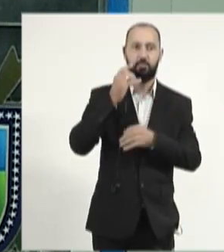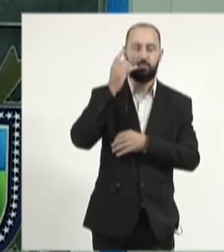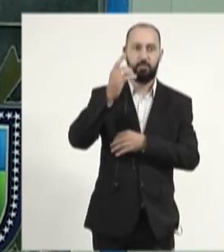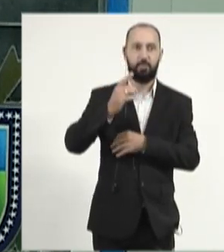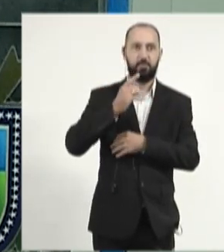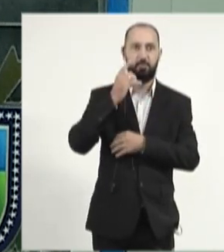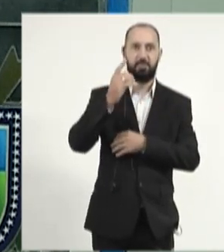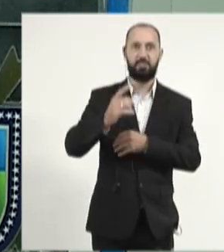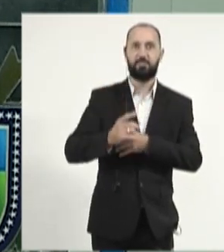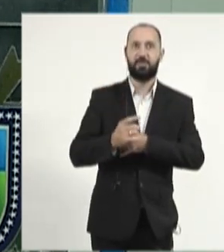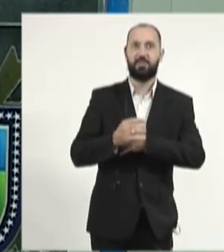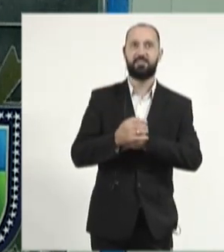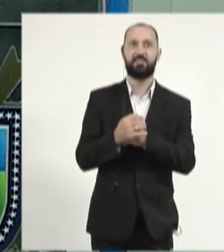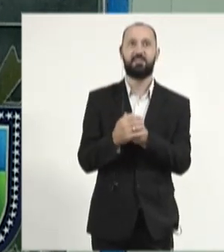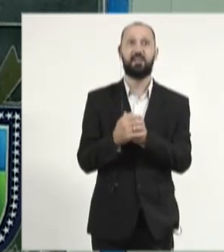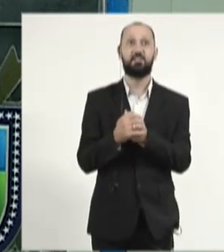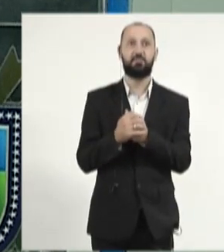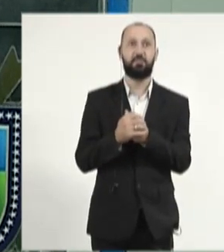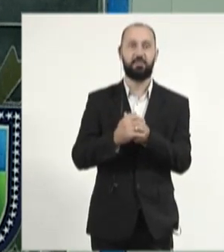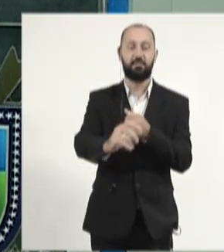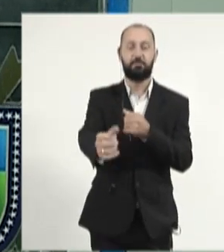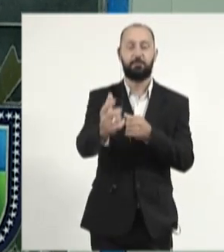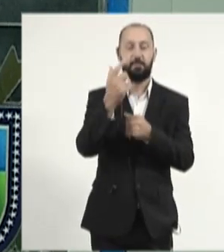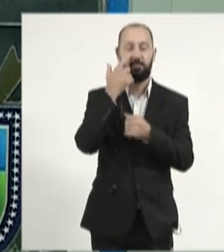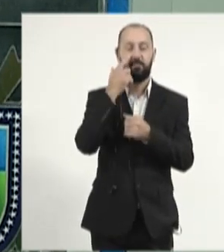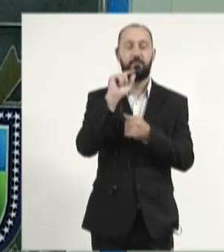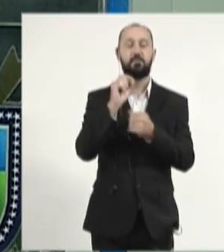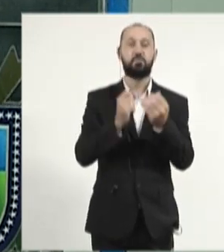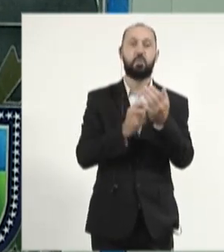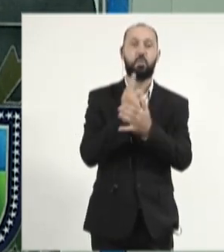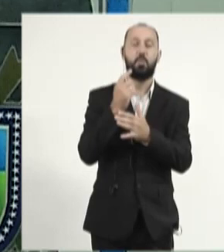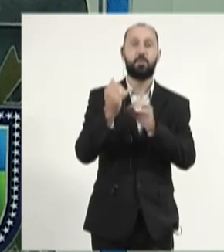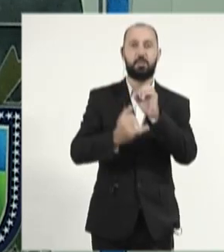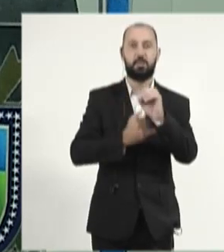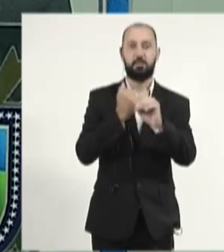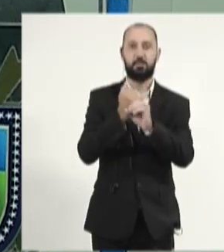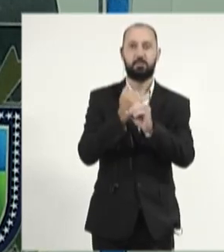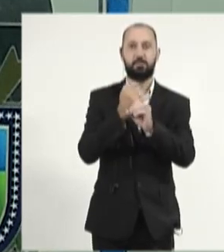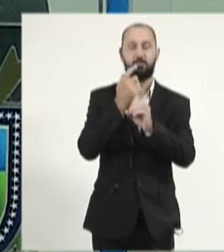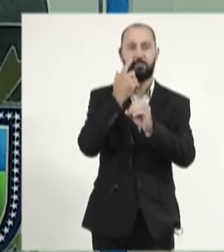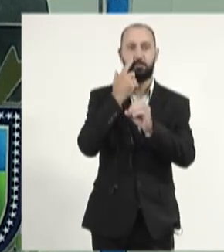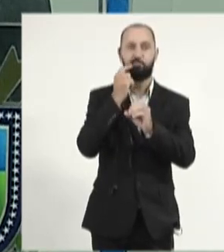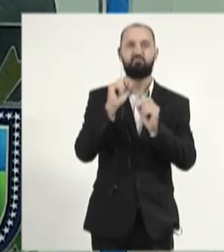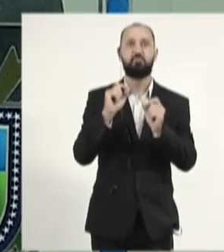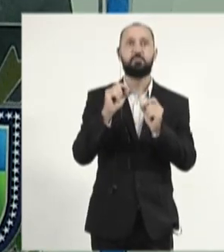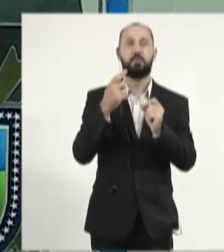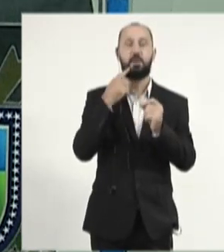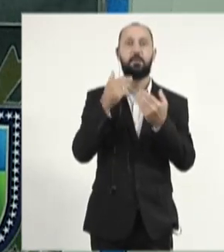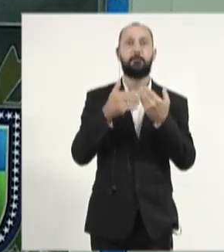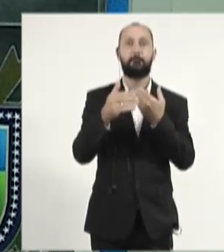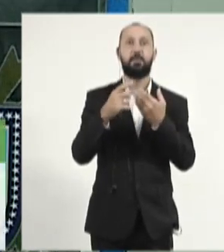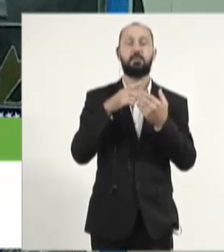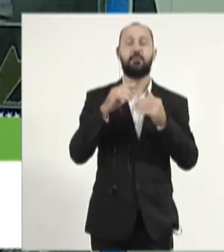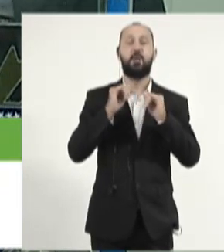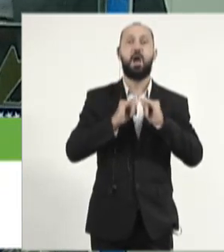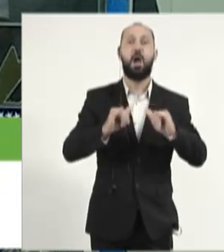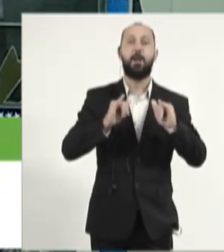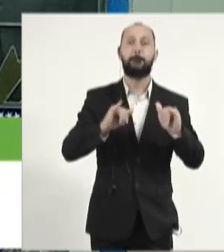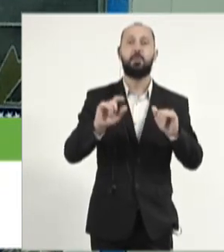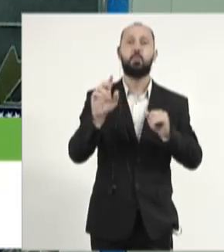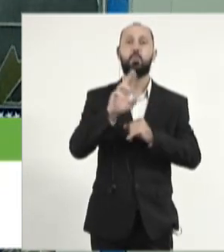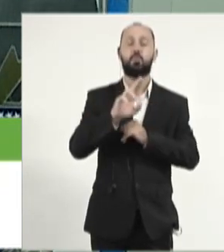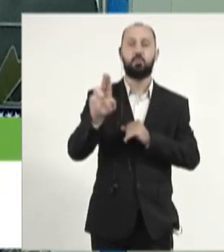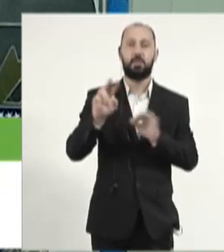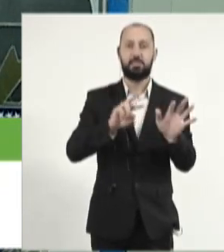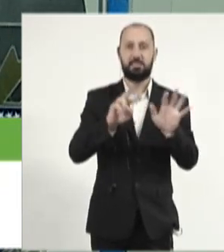Paulo Duarte. Falando ainda um pouquinho sobre compras na internet, né? Nós acabamos, na semana passada, passamos por uma campanha